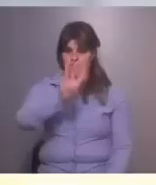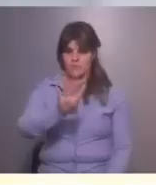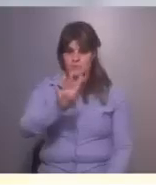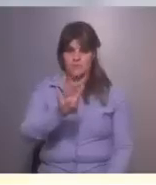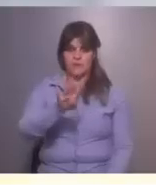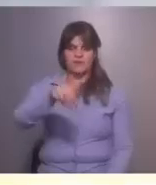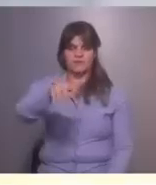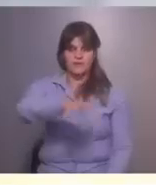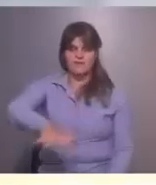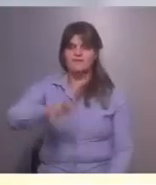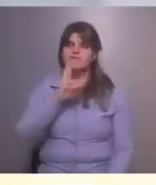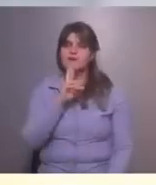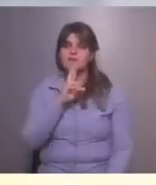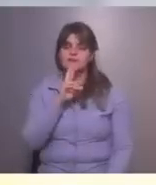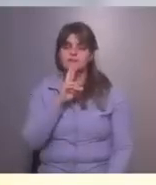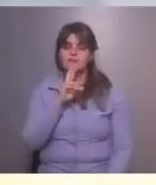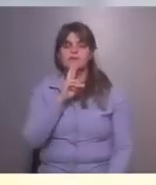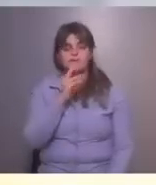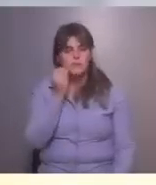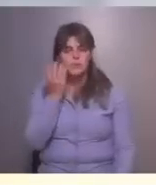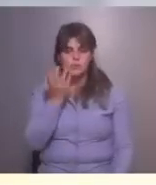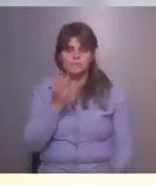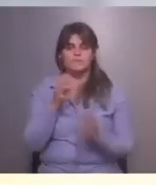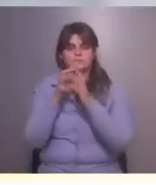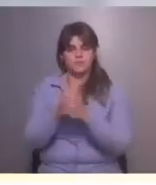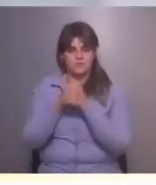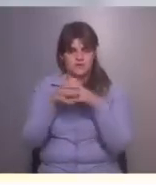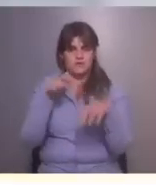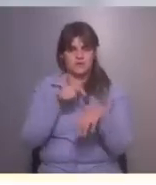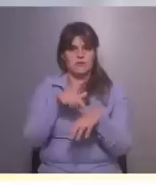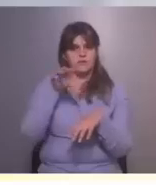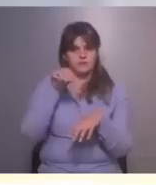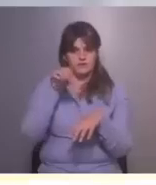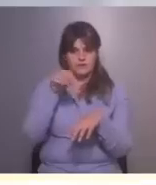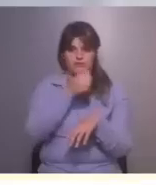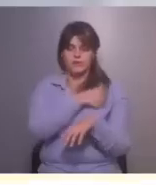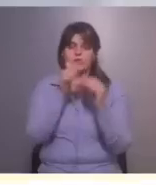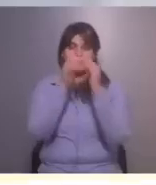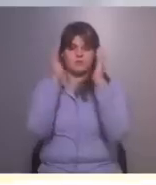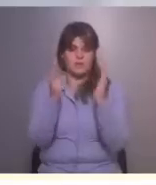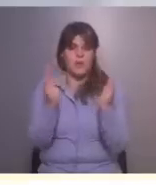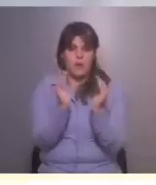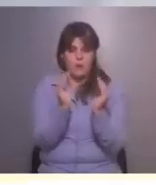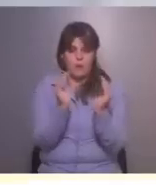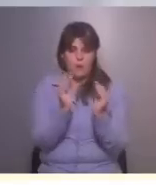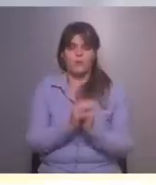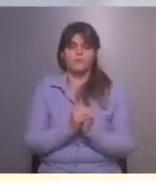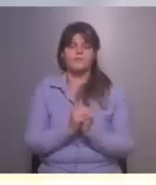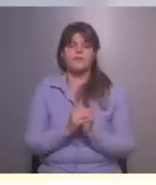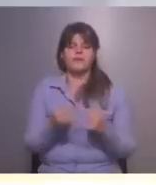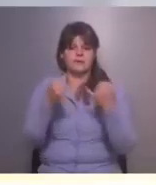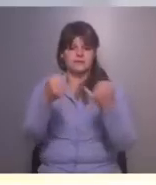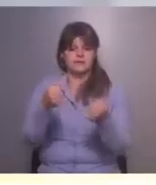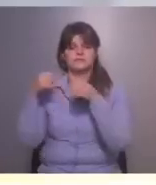nos Valinhos, com rosário às 10 horas, na Capelinha das Aparições, seguido